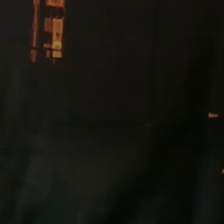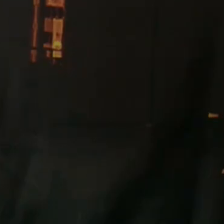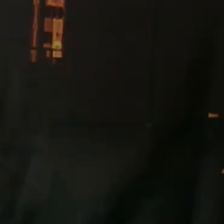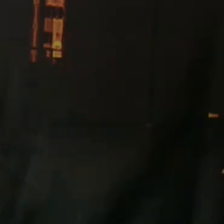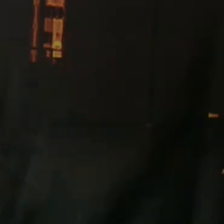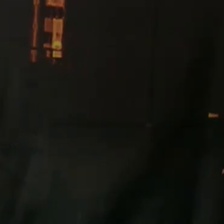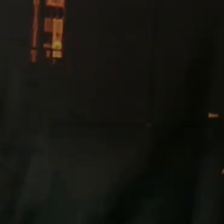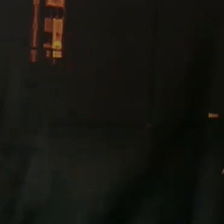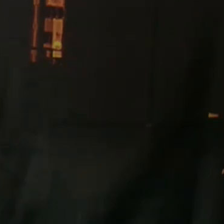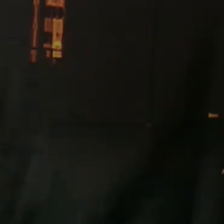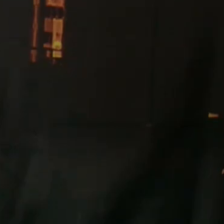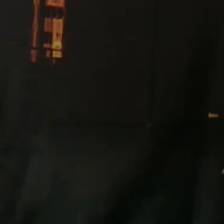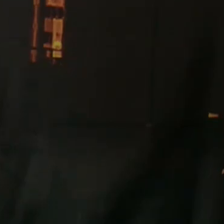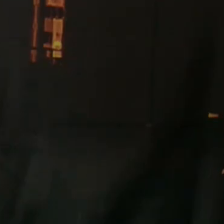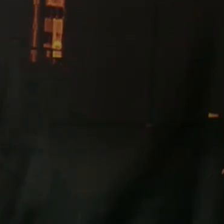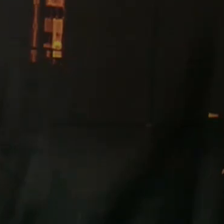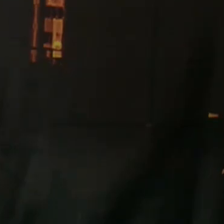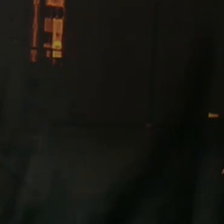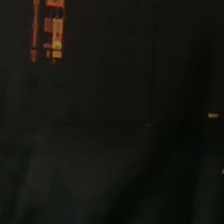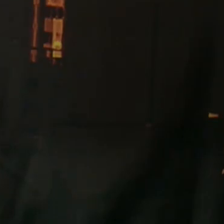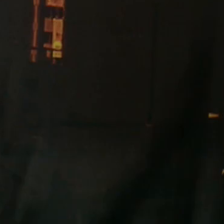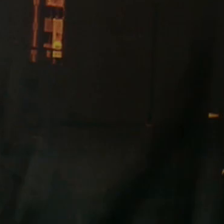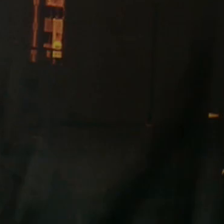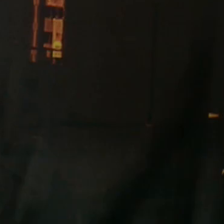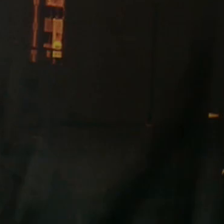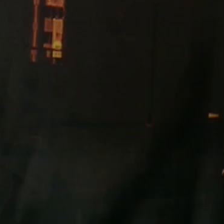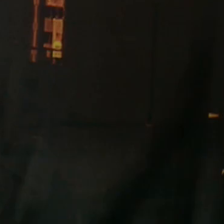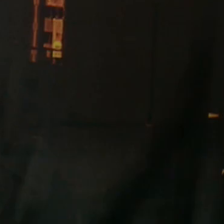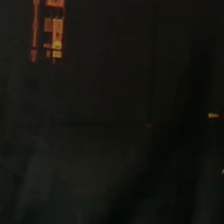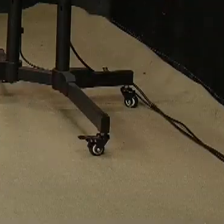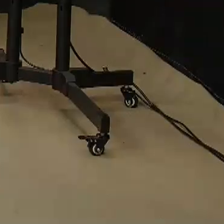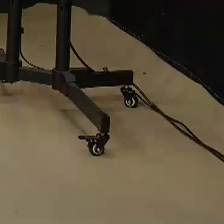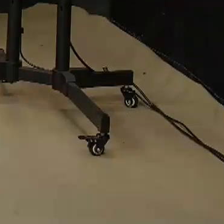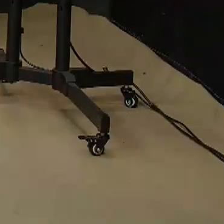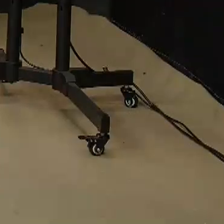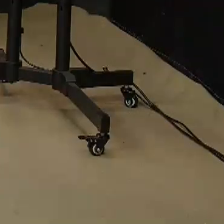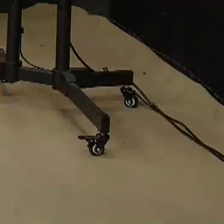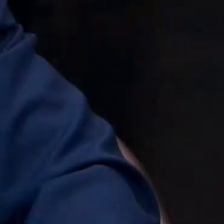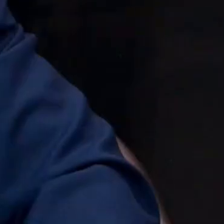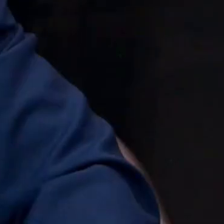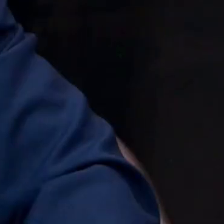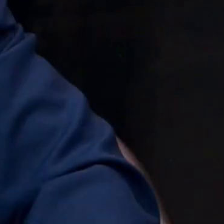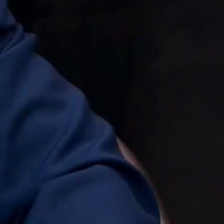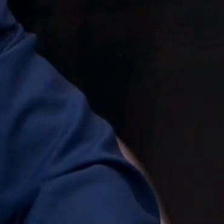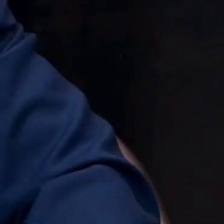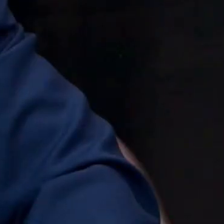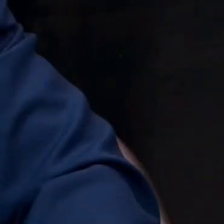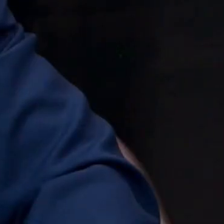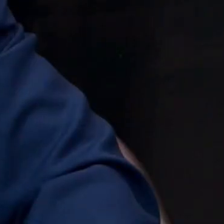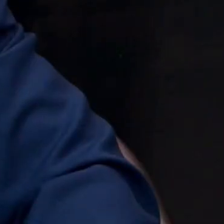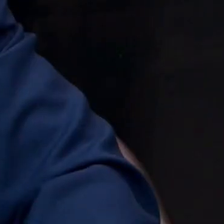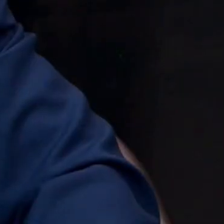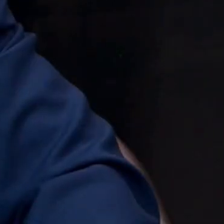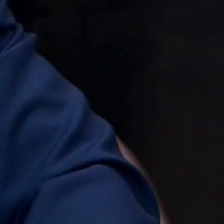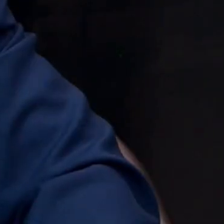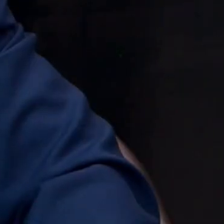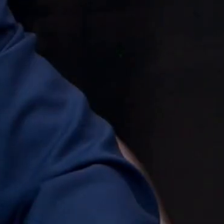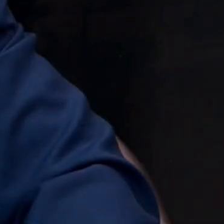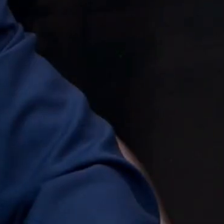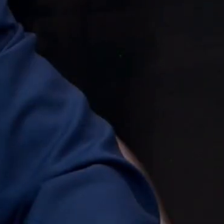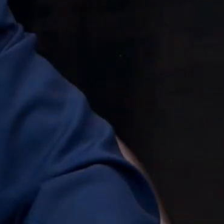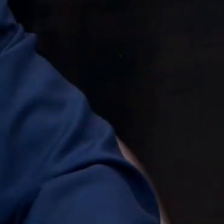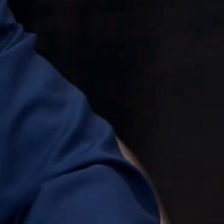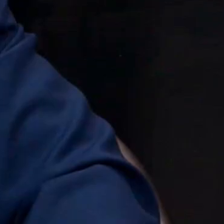Chamar a pessoa pelo nome é importante? Chamar a pessoa pelo nome é super importante, né? Não devemos viver